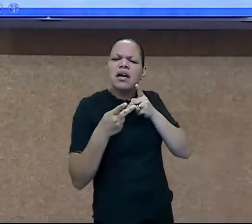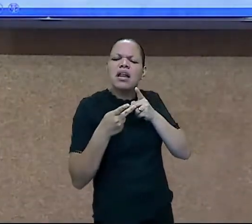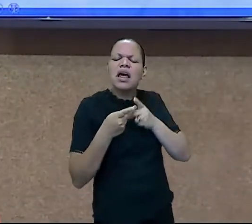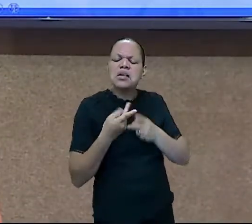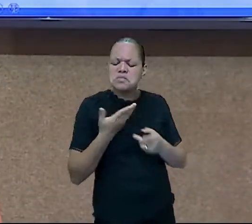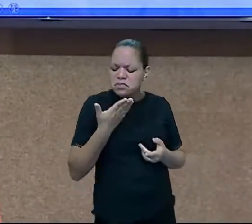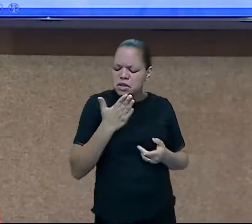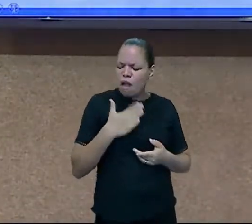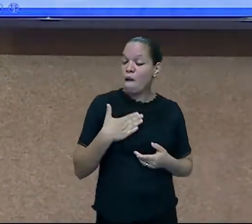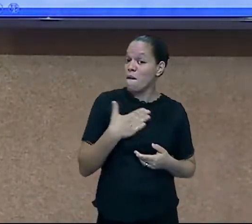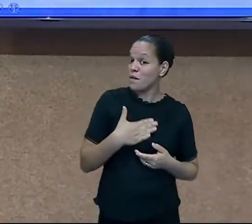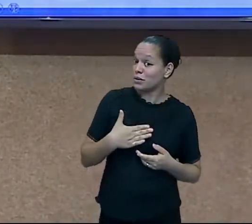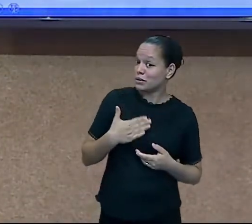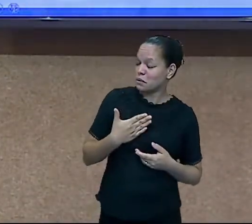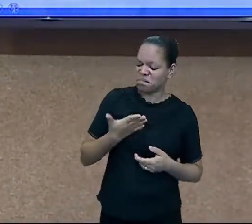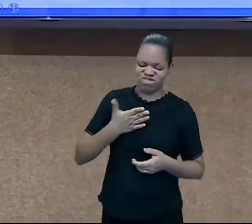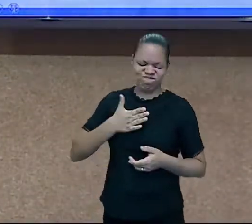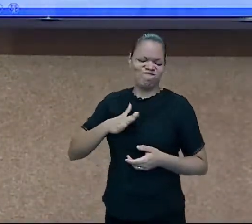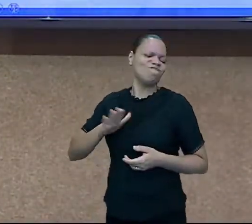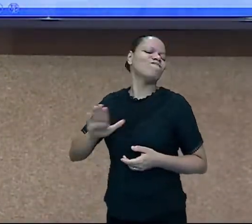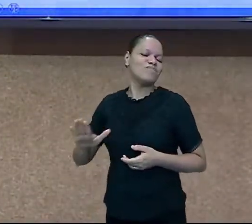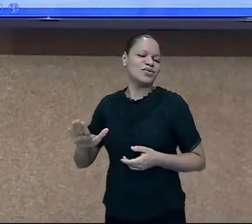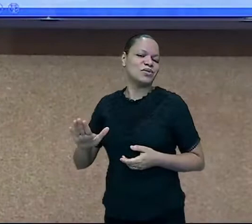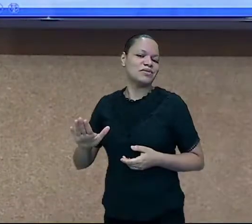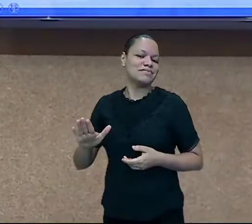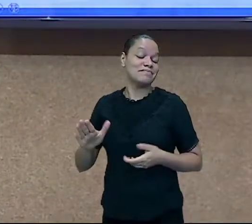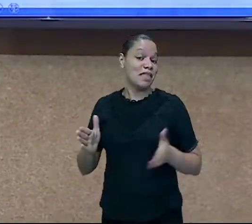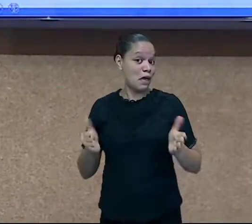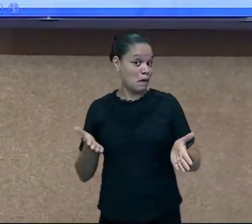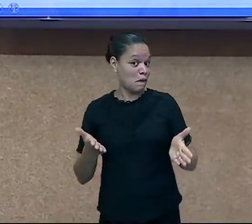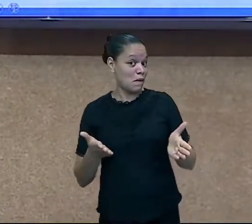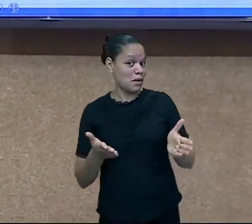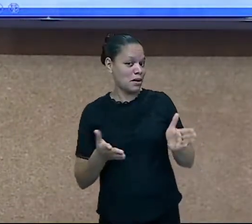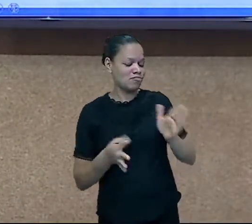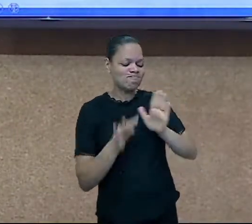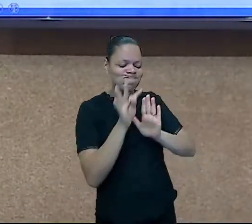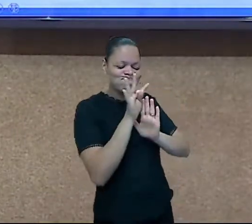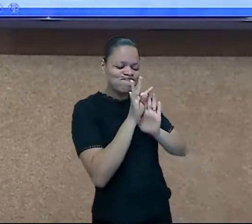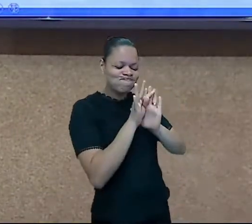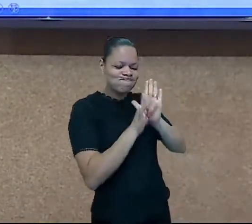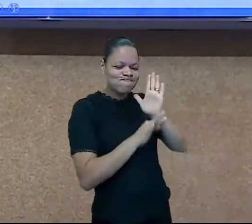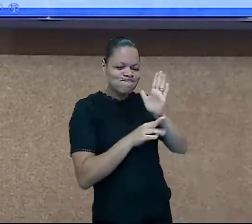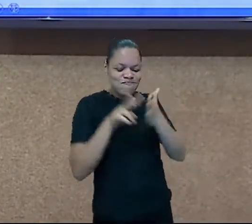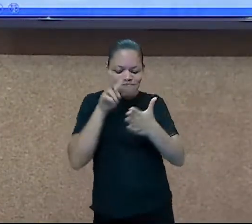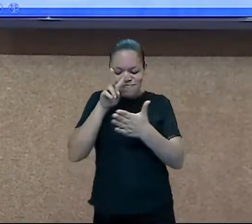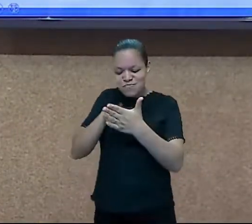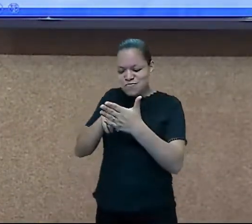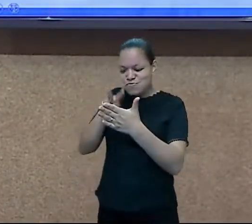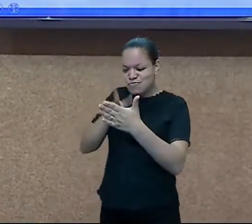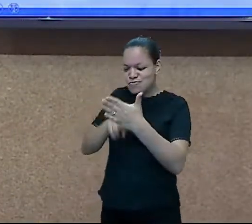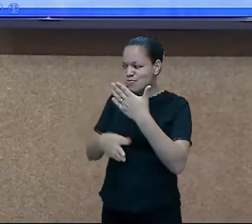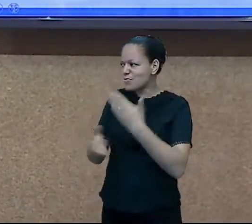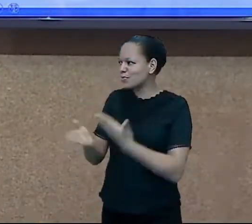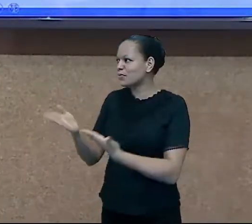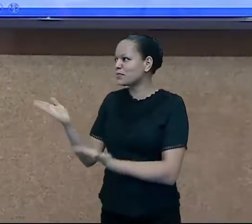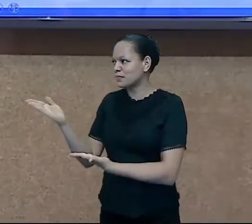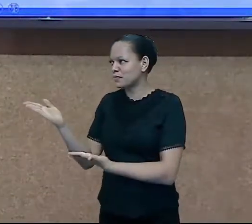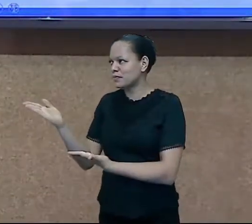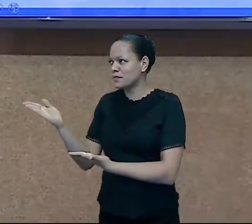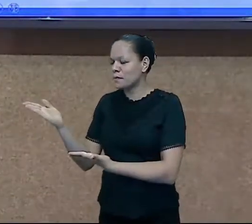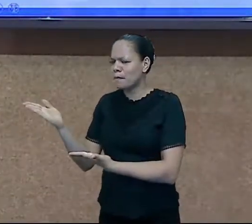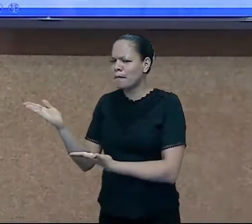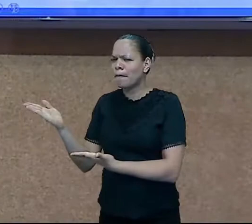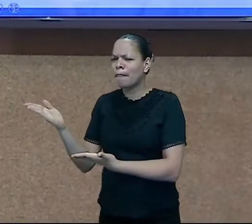sua opinião. Agora nós vamos fazer a leitura da nossa fábula.